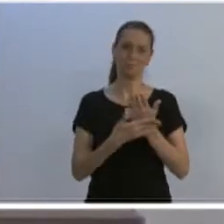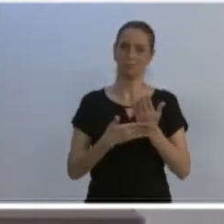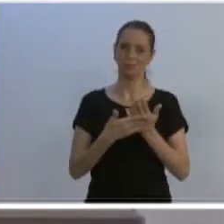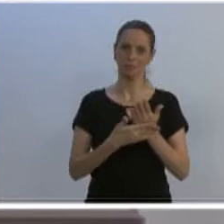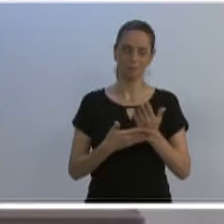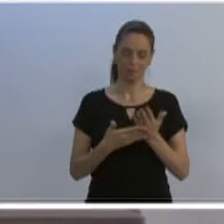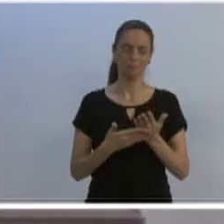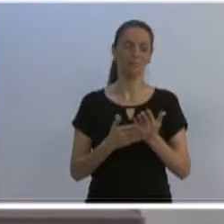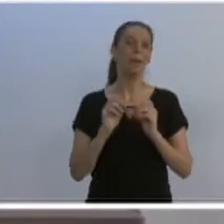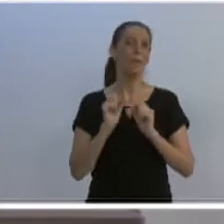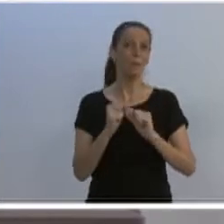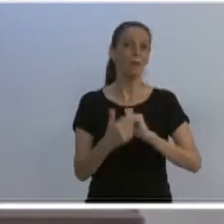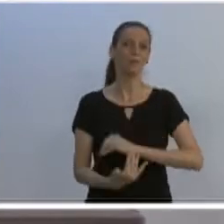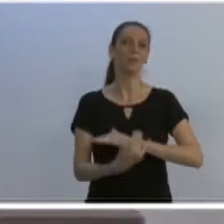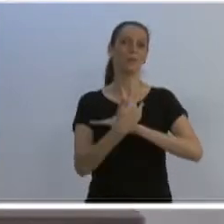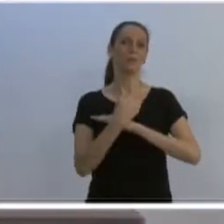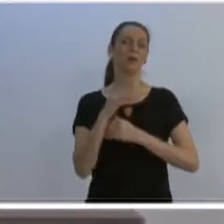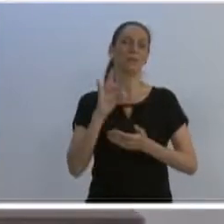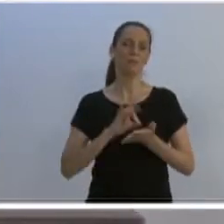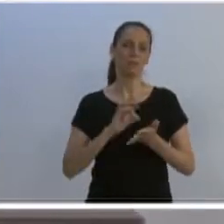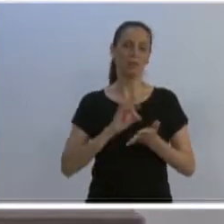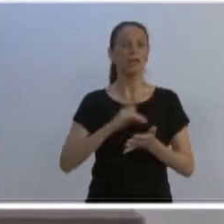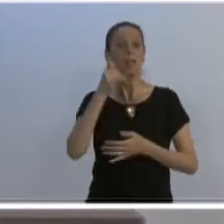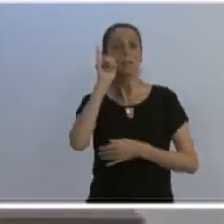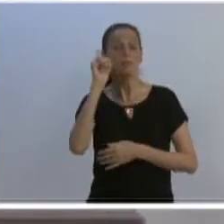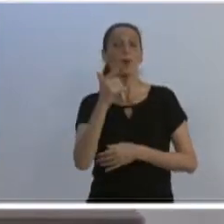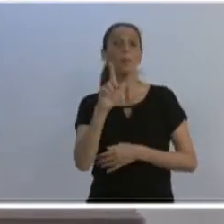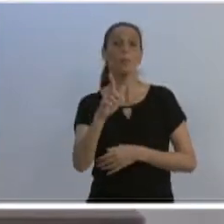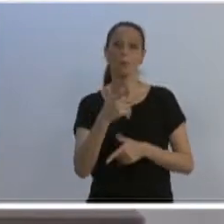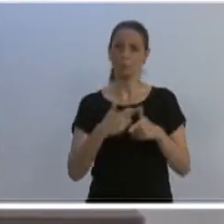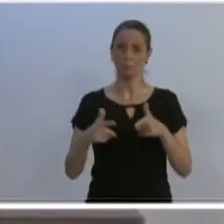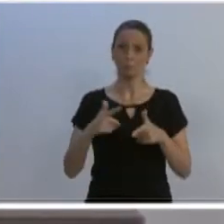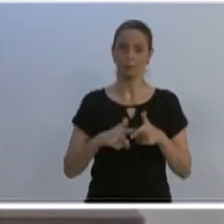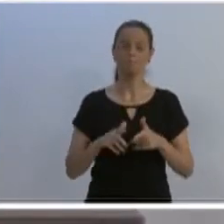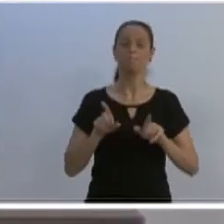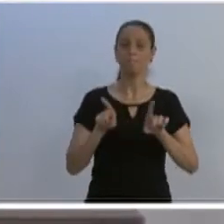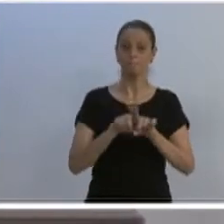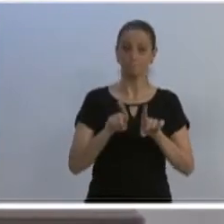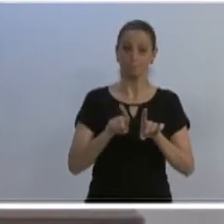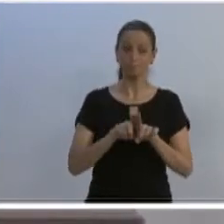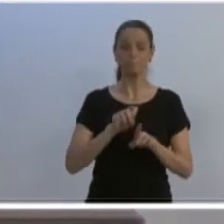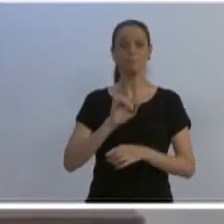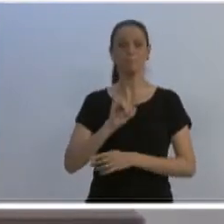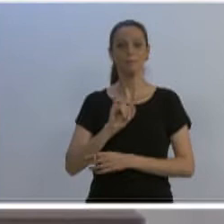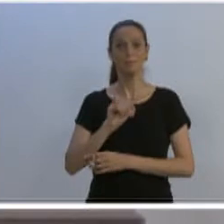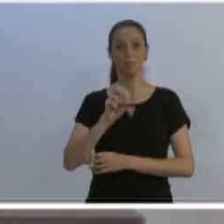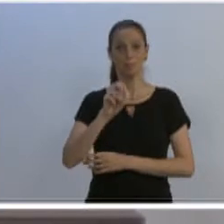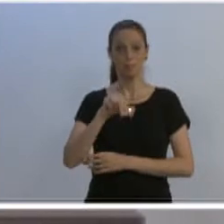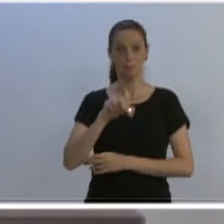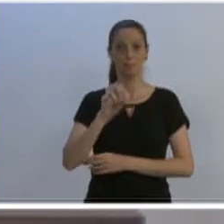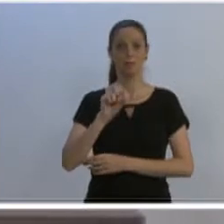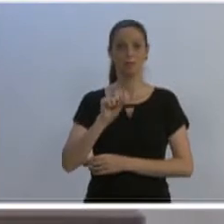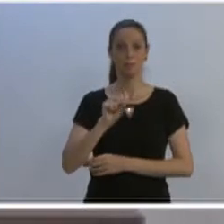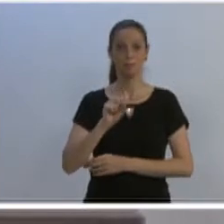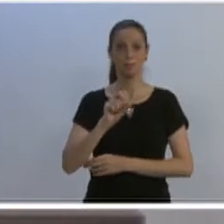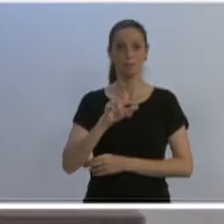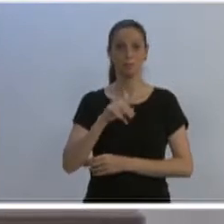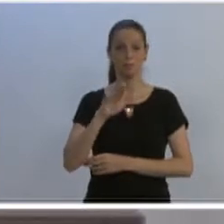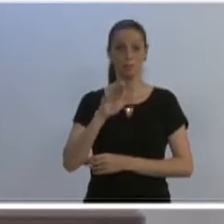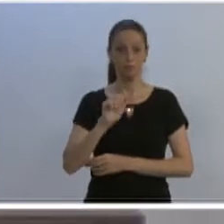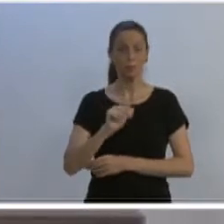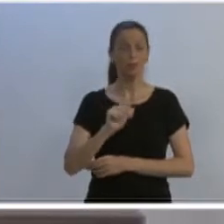que acaba trazendo esses problemas. Vale lembrar, vereador Silvio, que a insulina ela é produzida pelo nosso